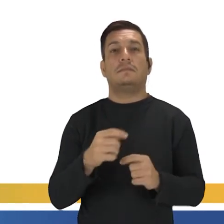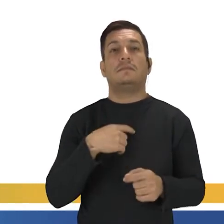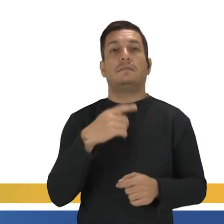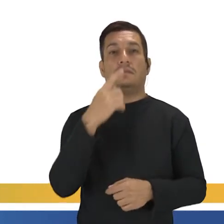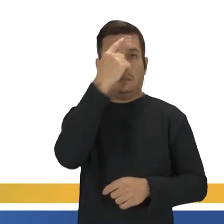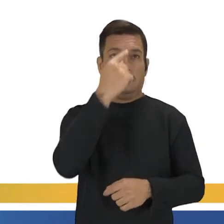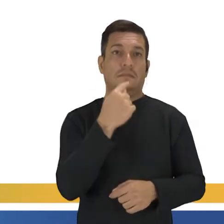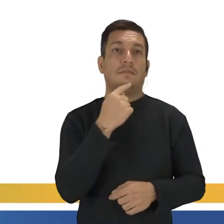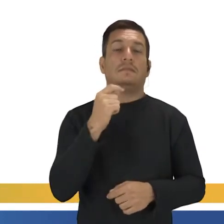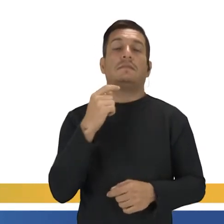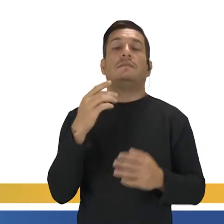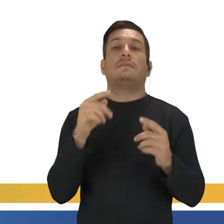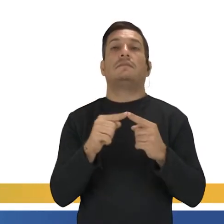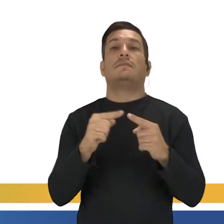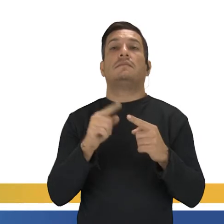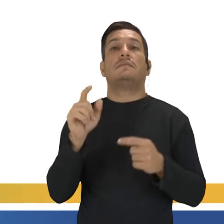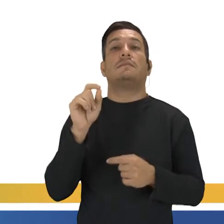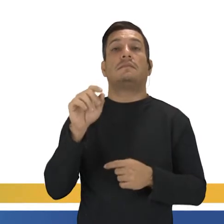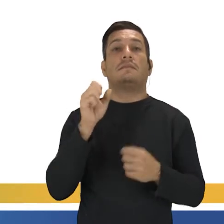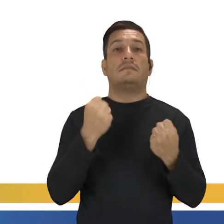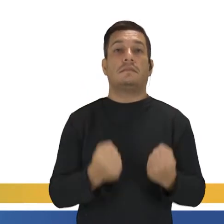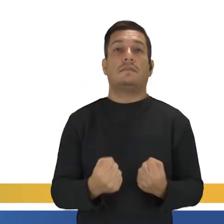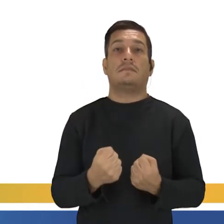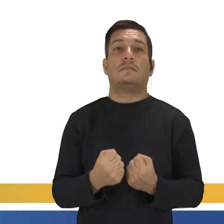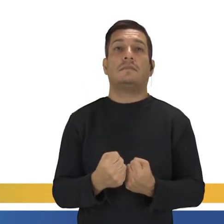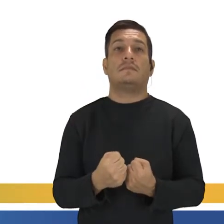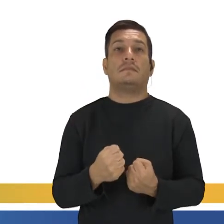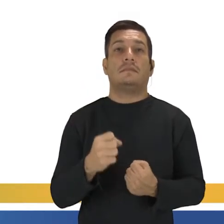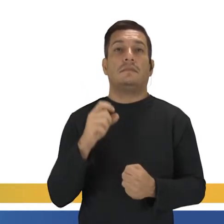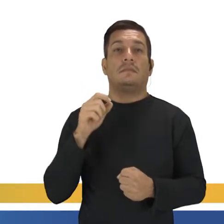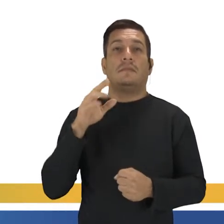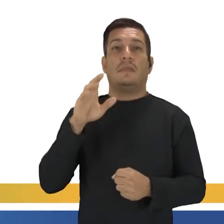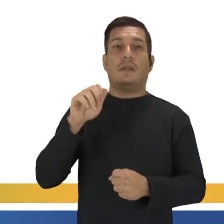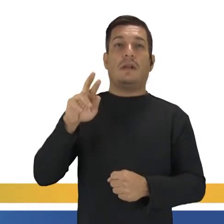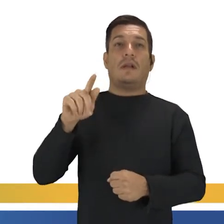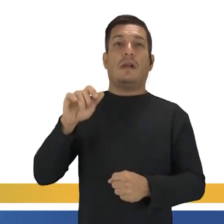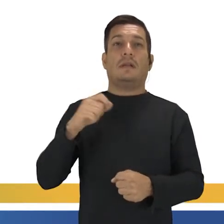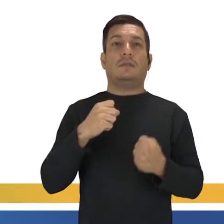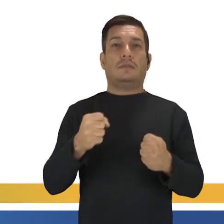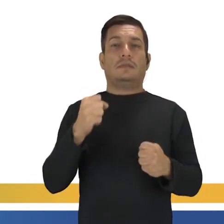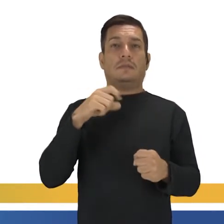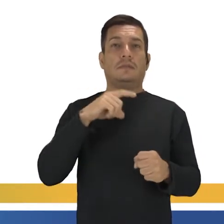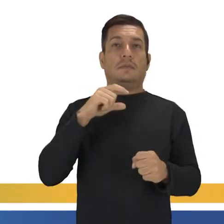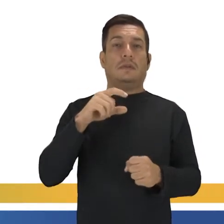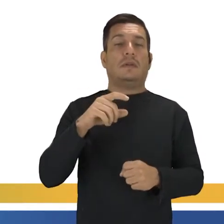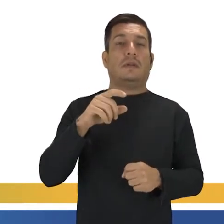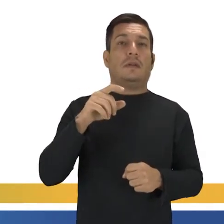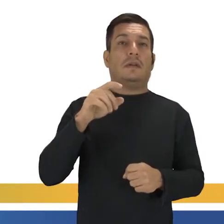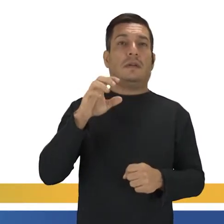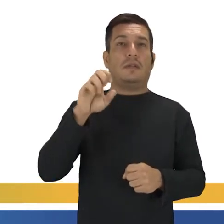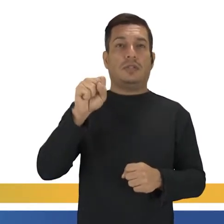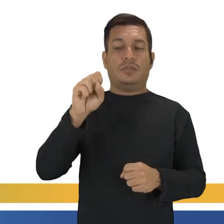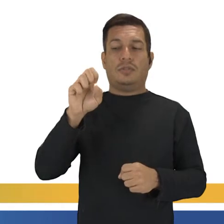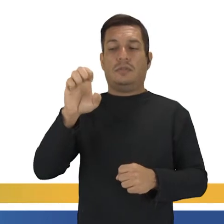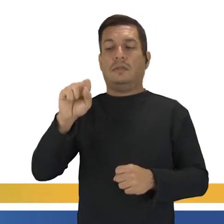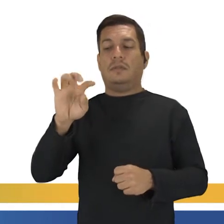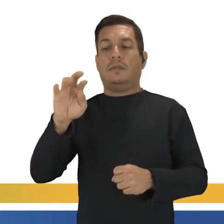uma sobrecarga, né? Manteve a continuidade dos treinos, para ele alcançar esse objetivo.